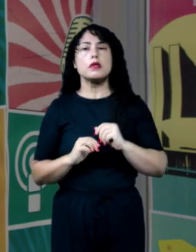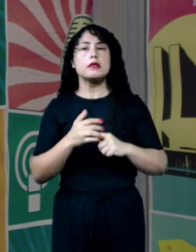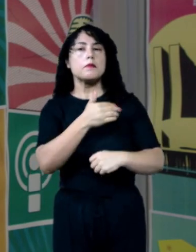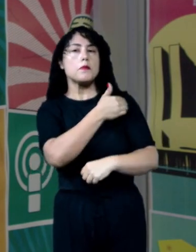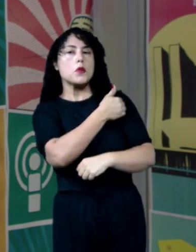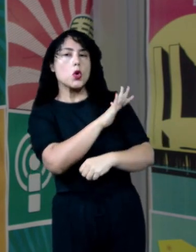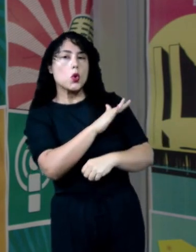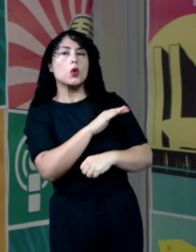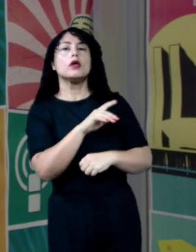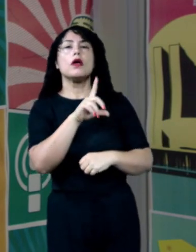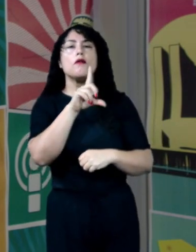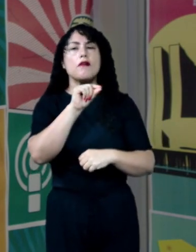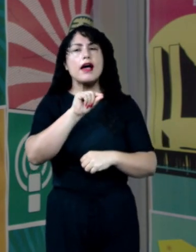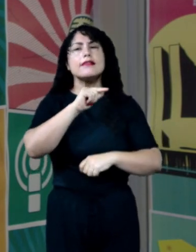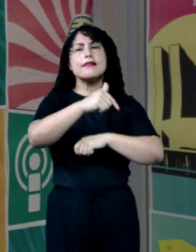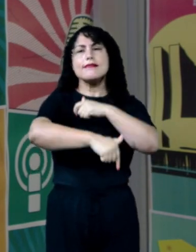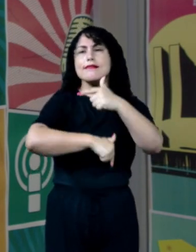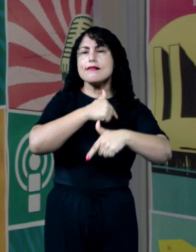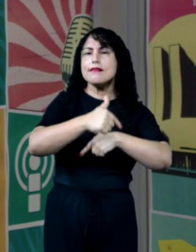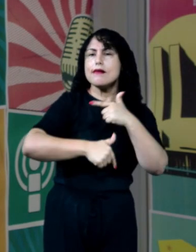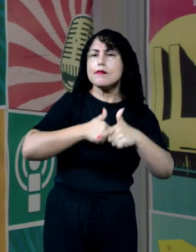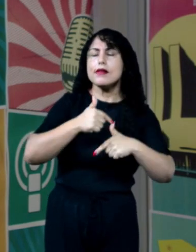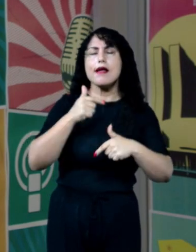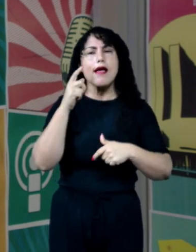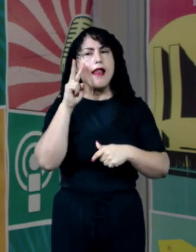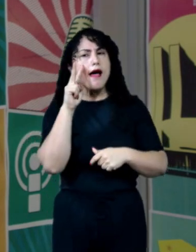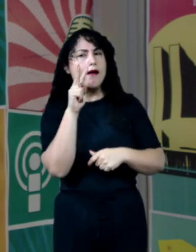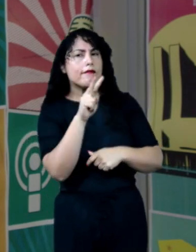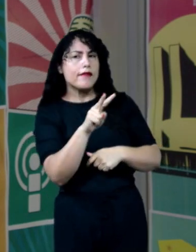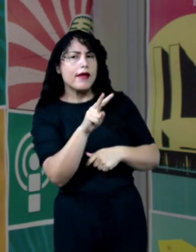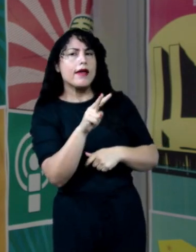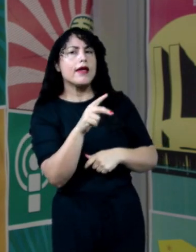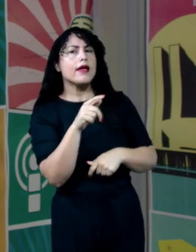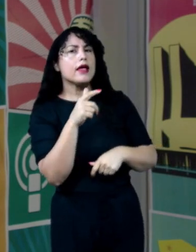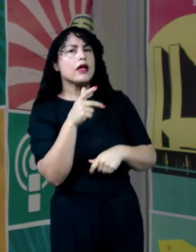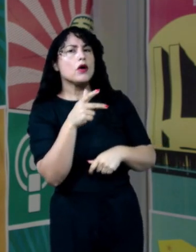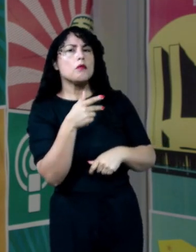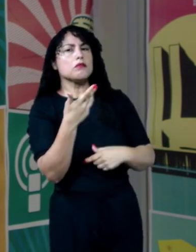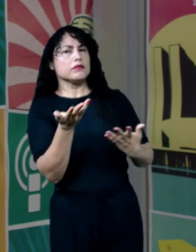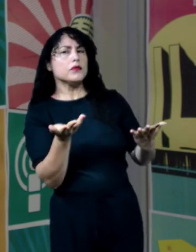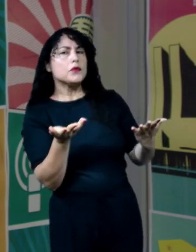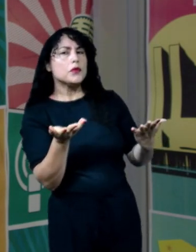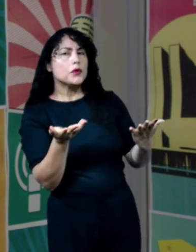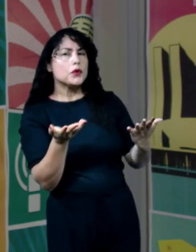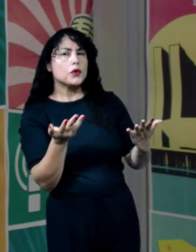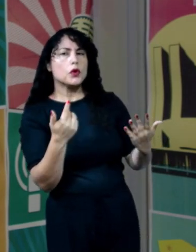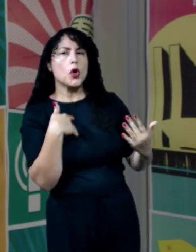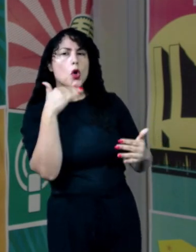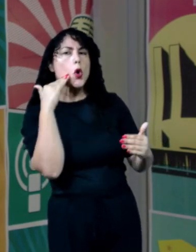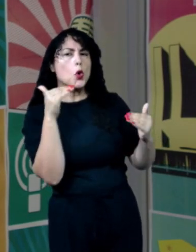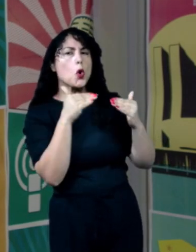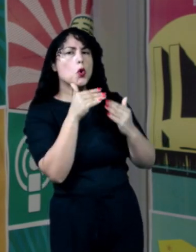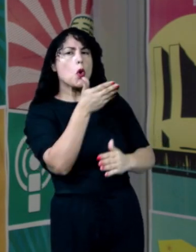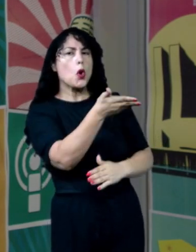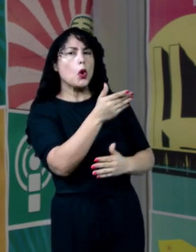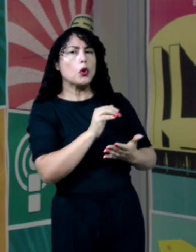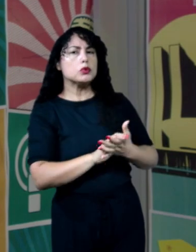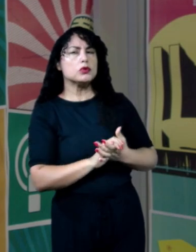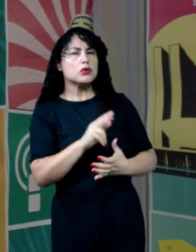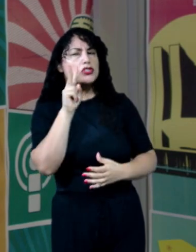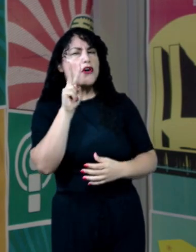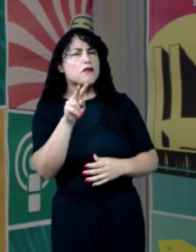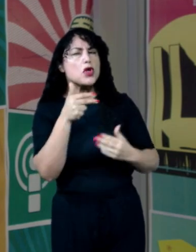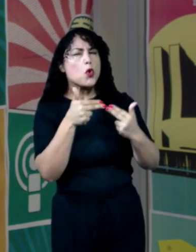preconceitos vão ser tão trabalhados, né? Porque a pessoa vai ver e vai na hora dizer assim, pô, eu concordo com isso aí. Eu já vi isso em algum